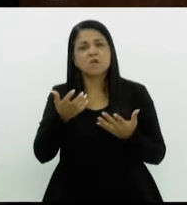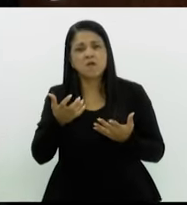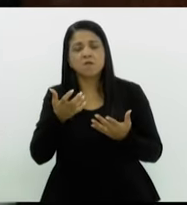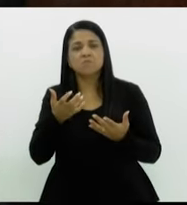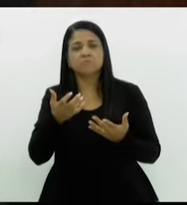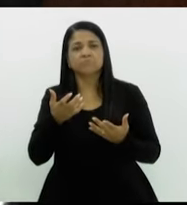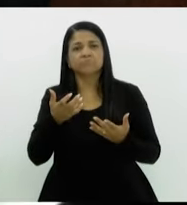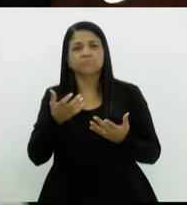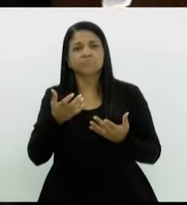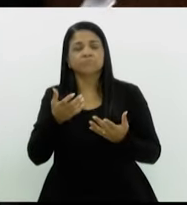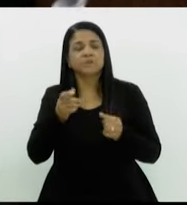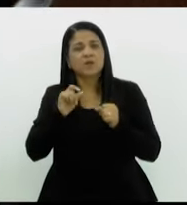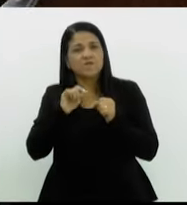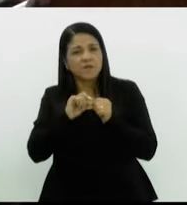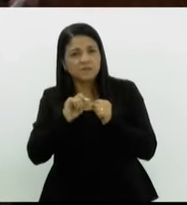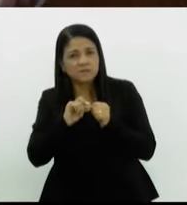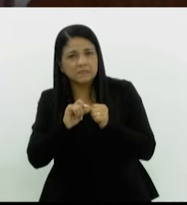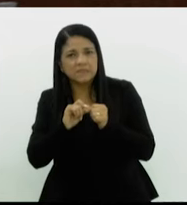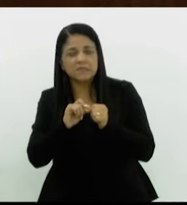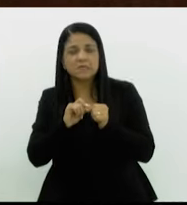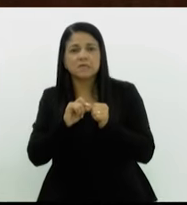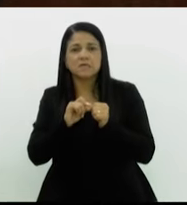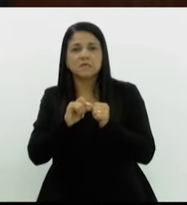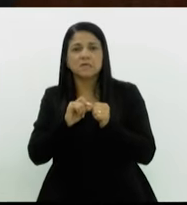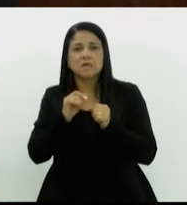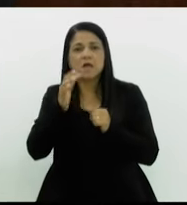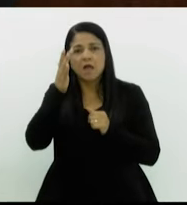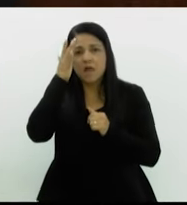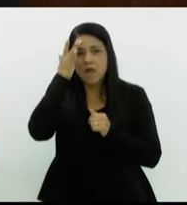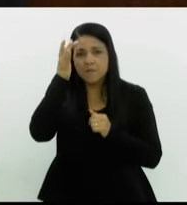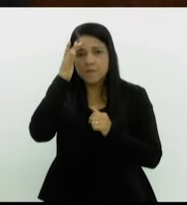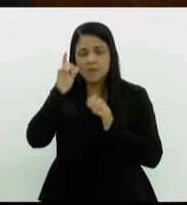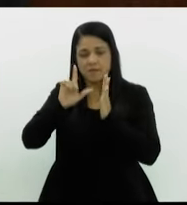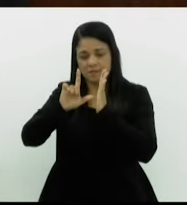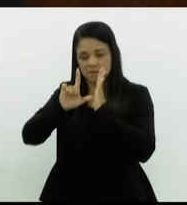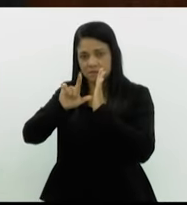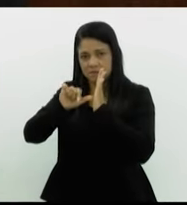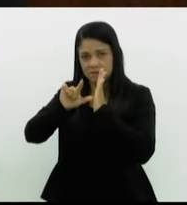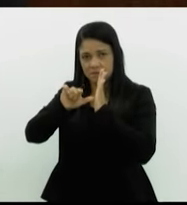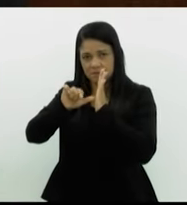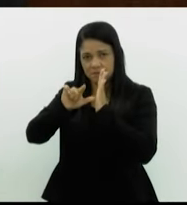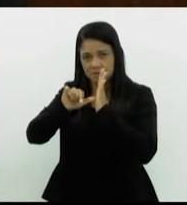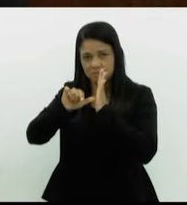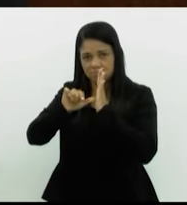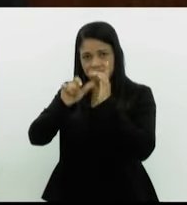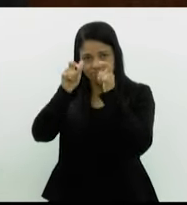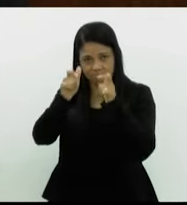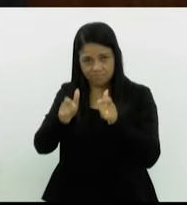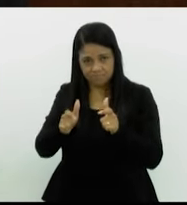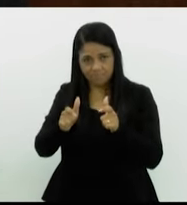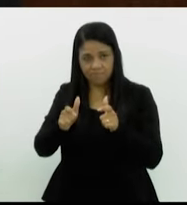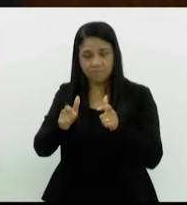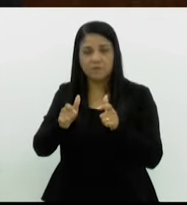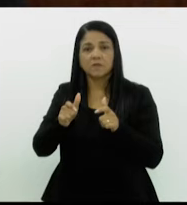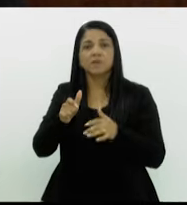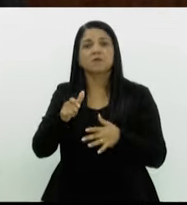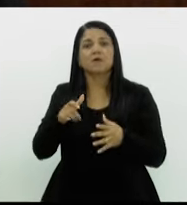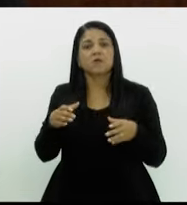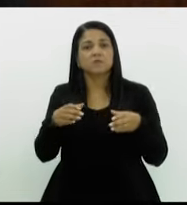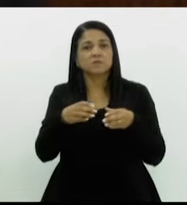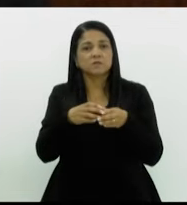falar que nós vamos fazer uma ação amanhã na Central do Brasil, a Comissão da Criança e Adolescente e da Pessoa